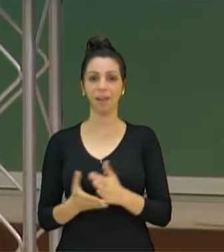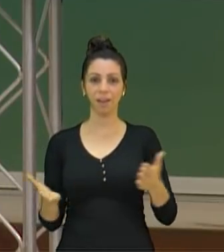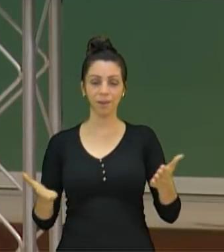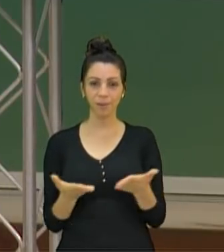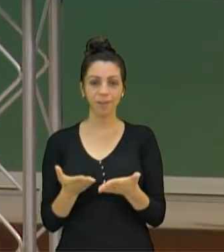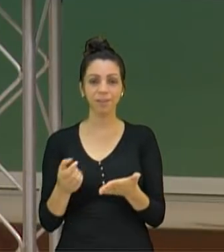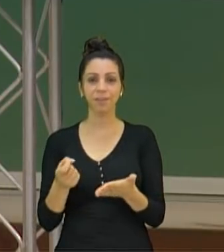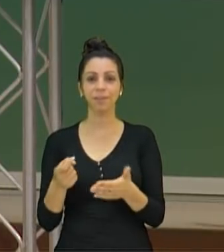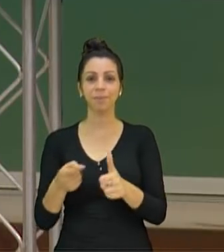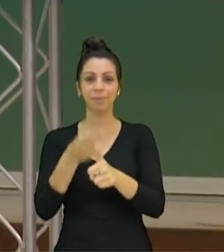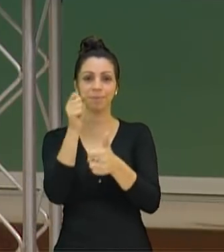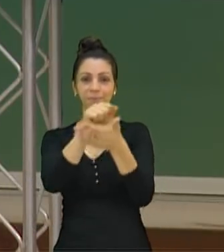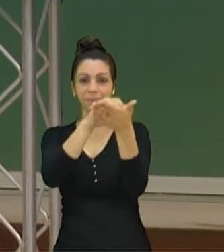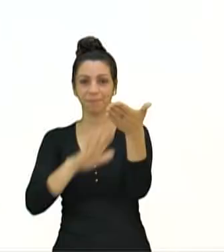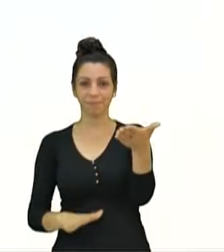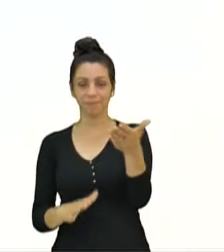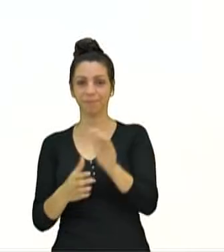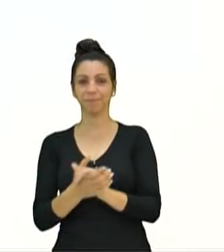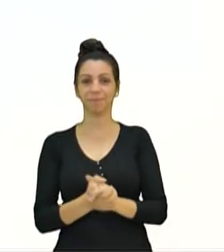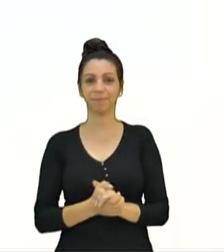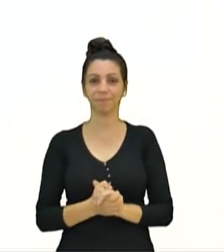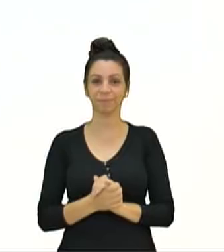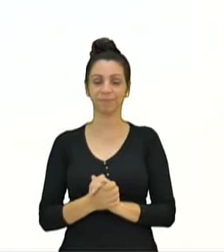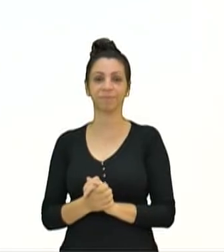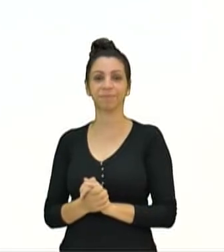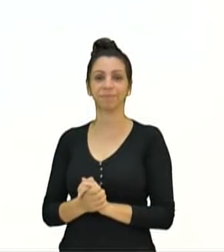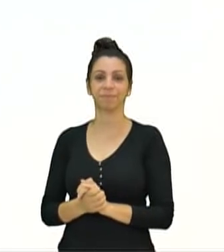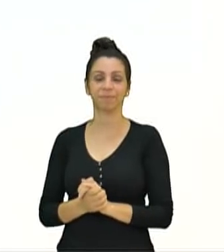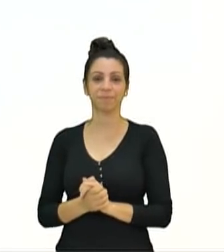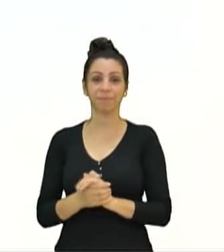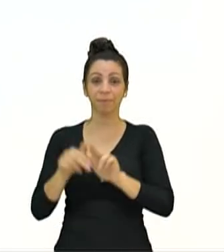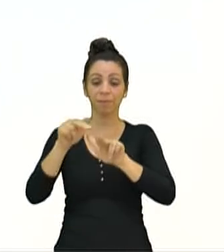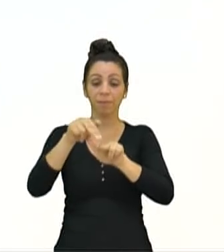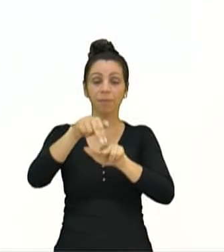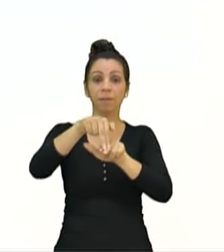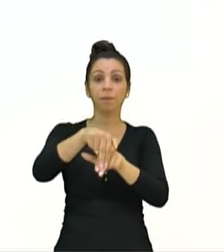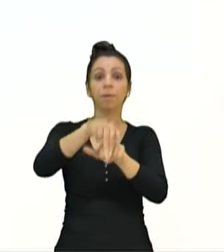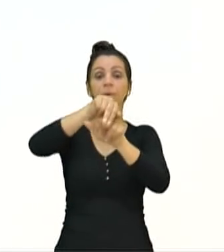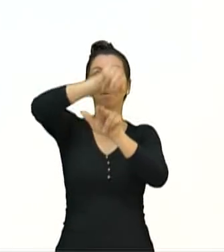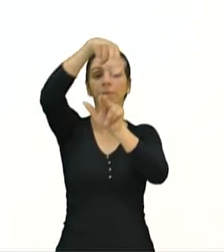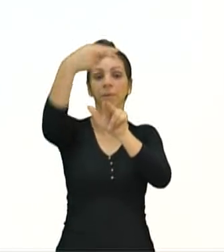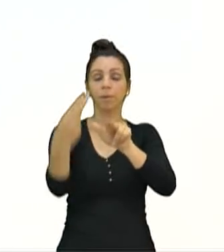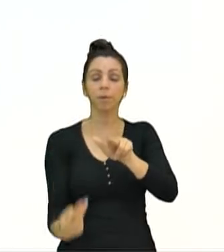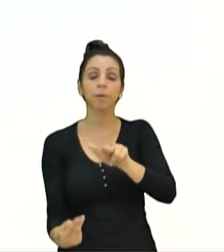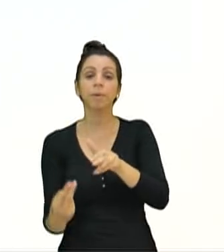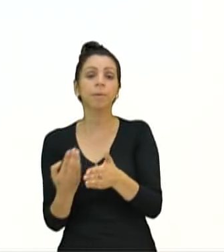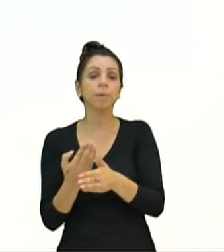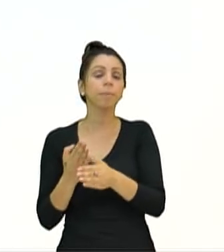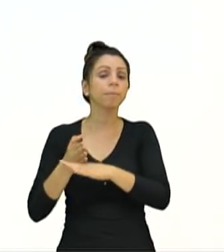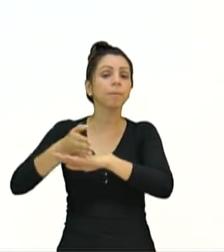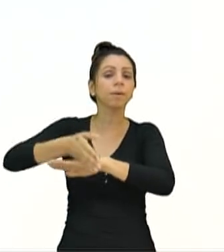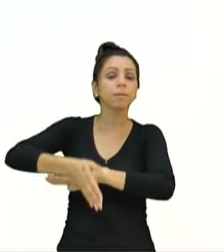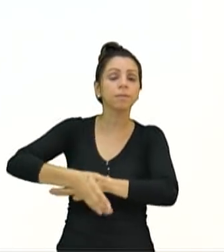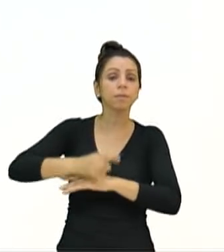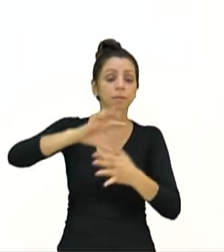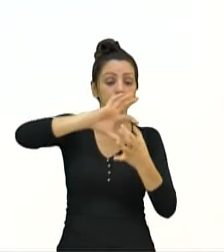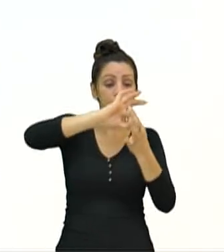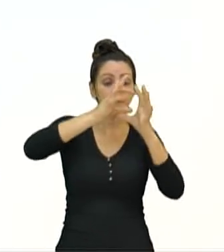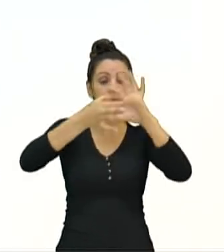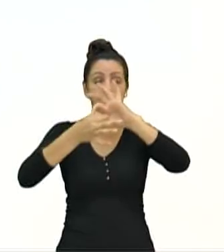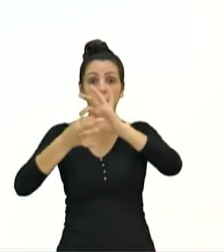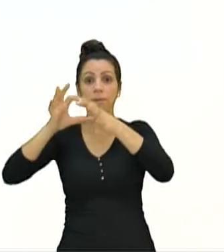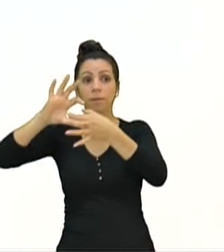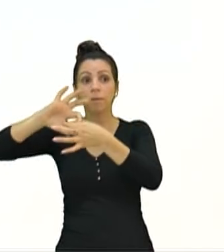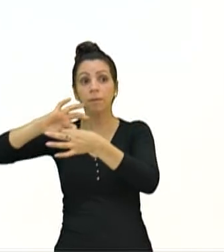primeira atividade. Os saltos ornamentais participam dos Jogos Olímpicos desde qual